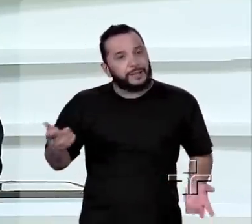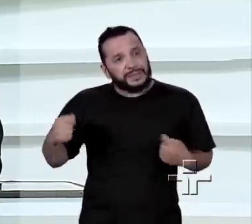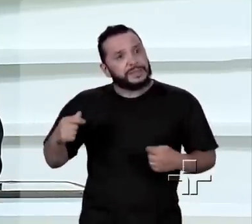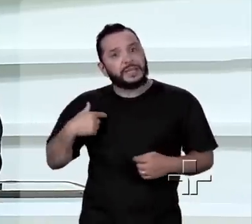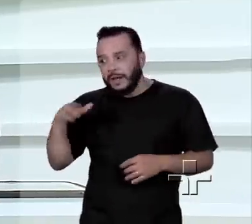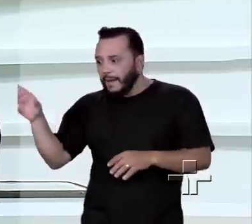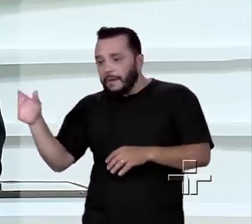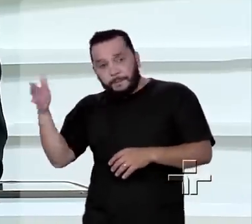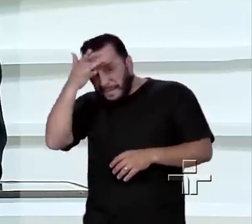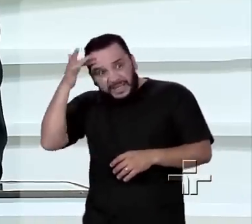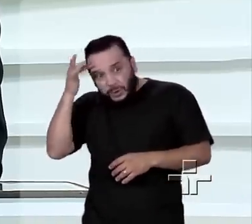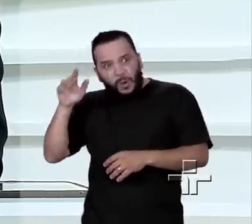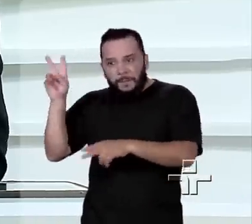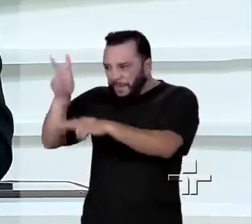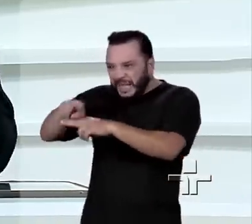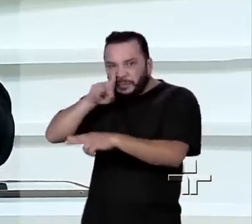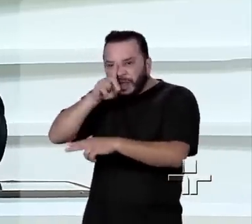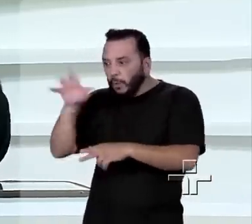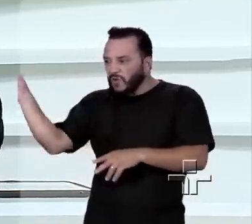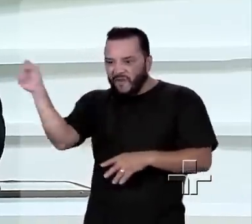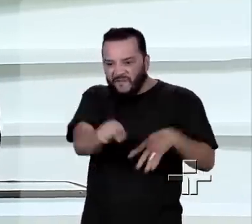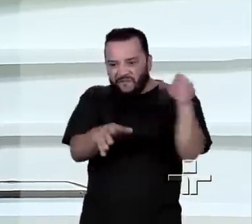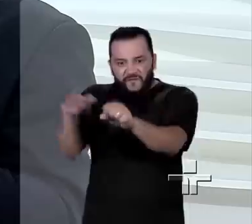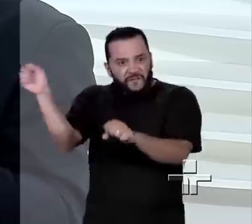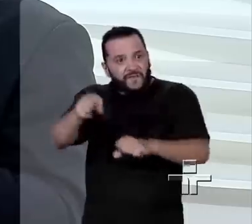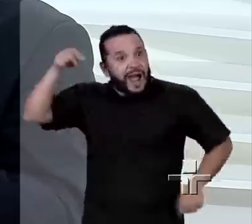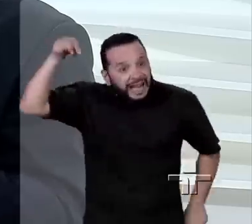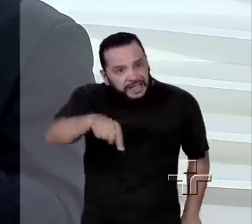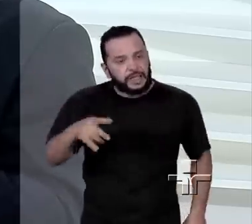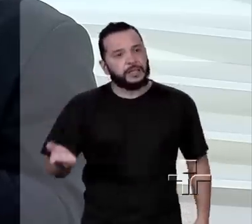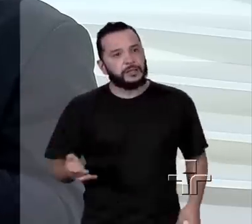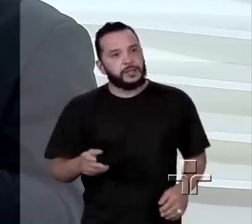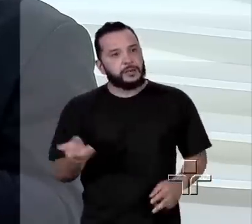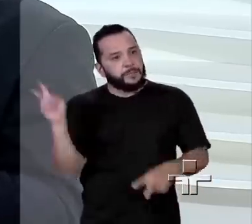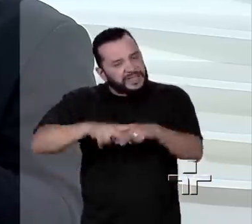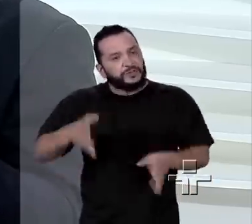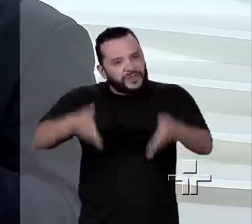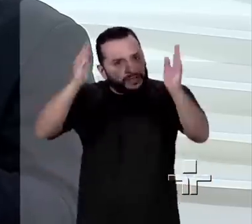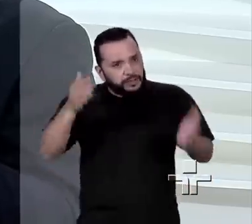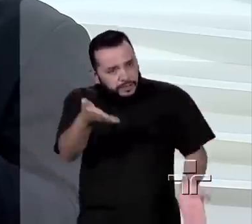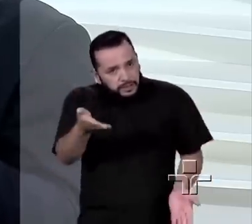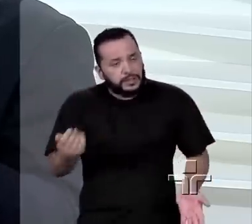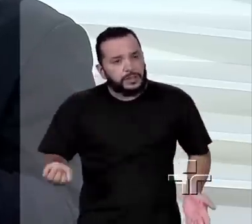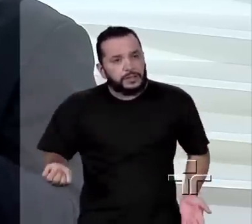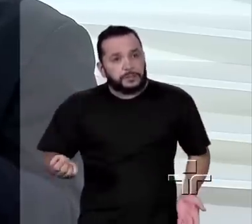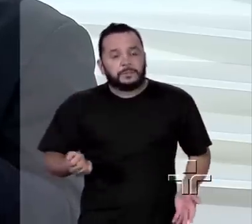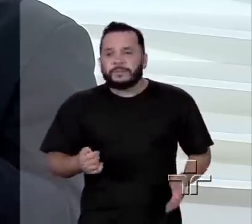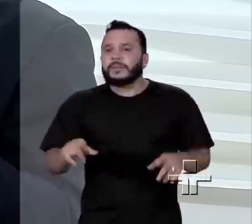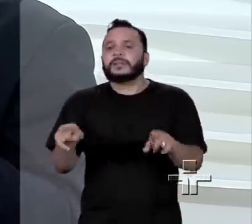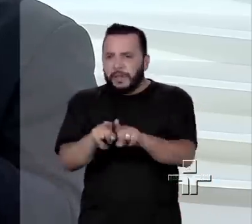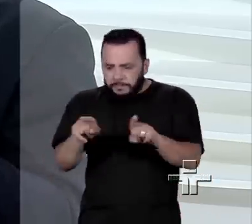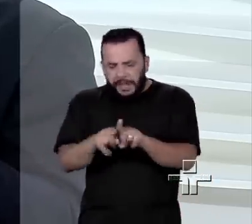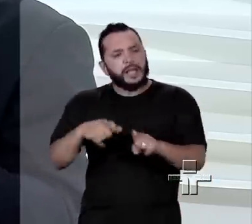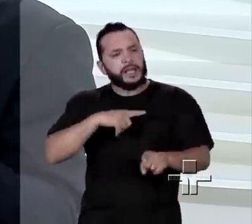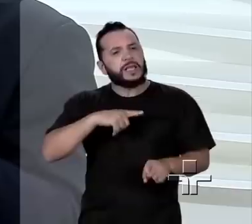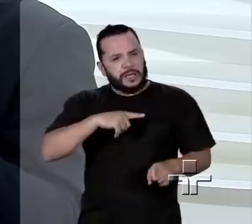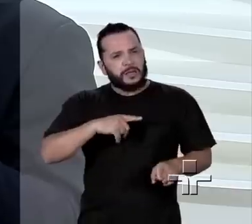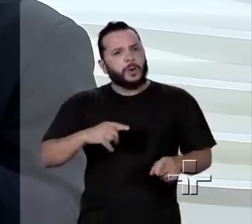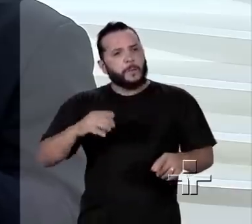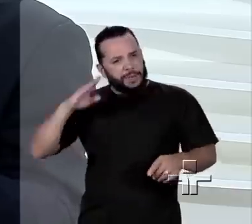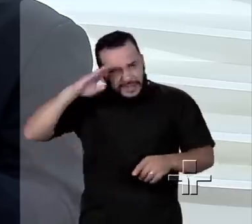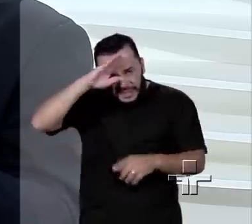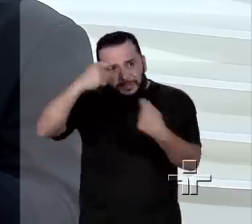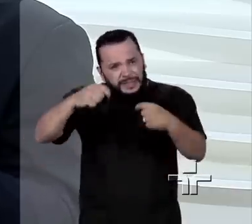isso? Claro que tem todo esse processo. O que o presidente eleito pode fazer é disponibilizar até mais vagas em presídios federais,